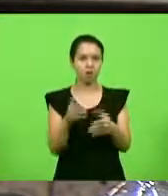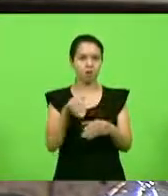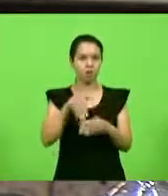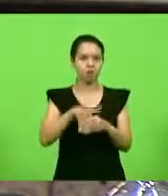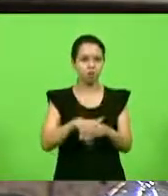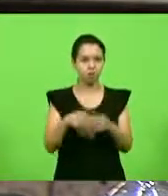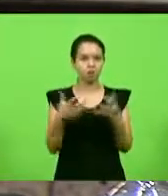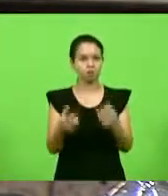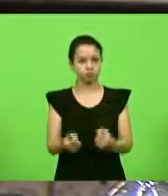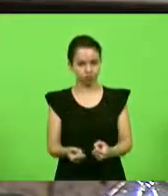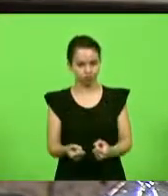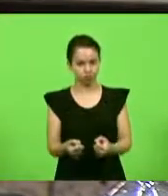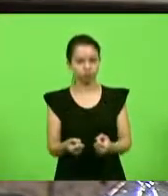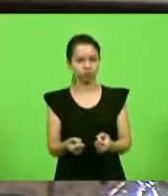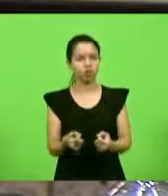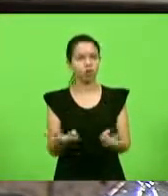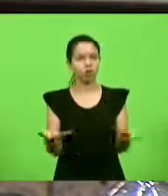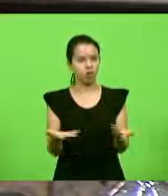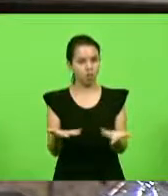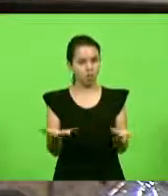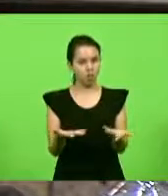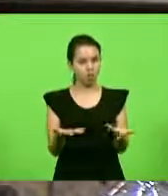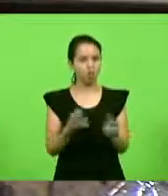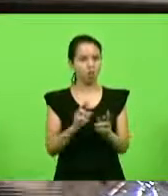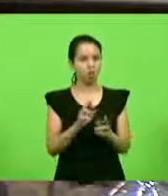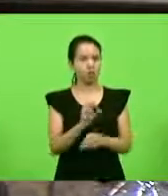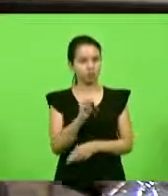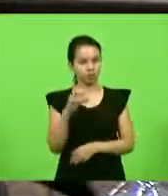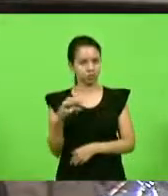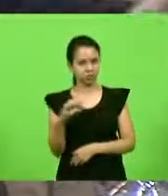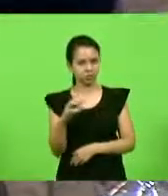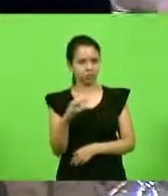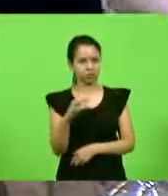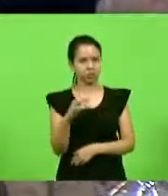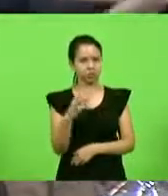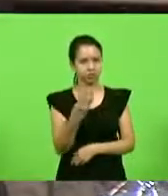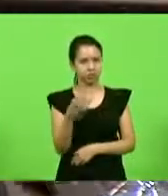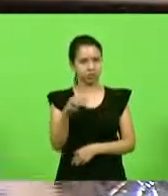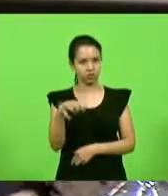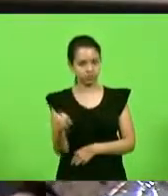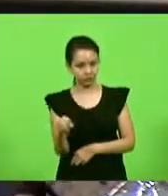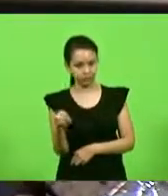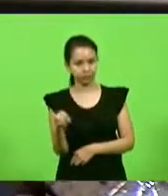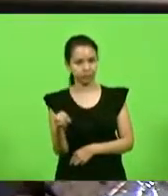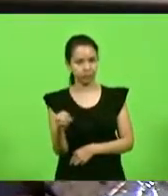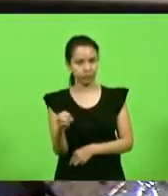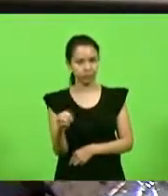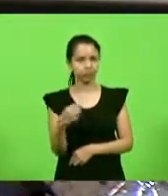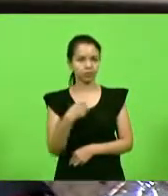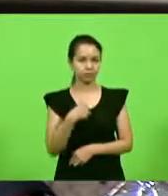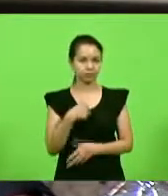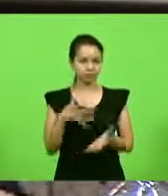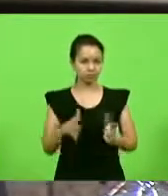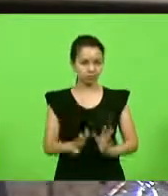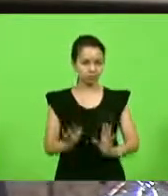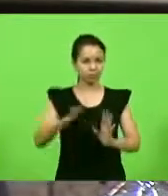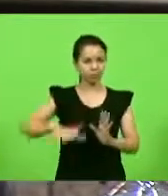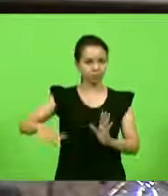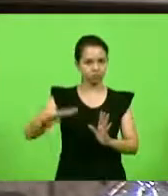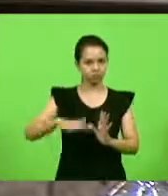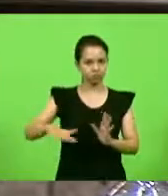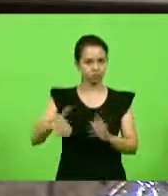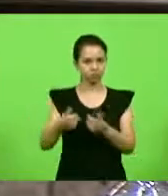perspectiva. E agora, em especial, 470, eu não tive a oportunidade, deputado Milton Alves, de nascer às margens da 470, como deputado Jean